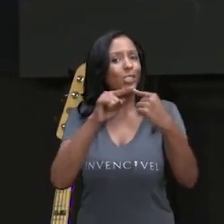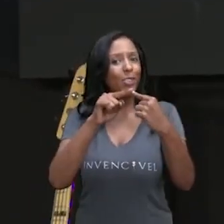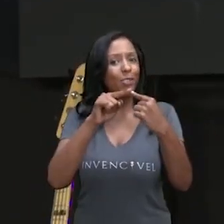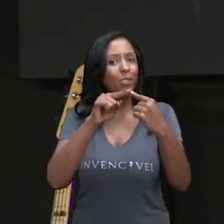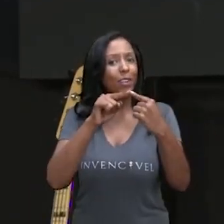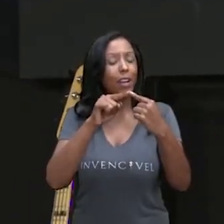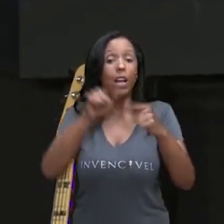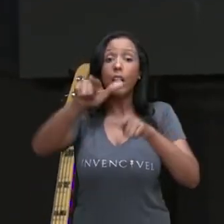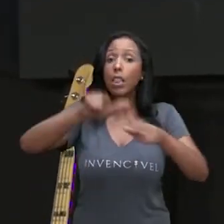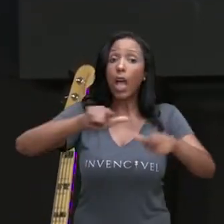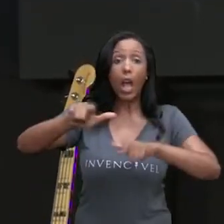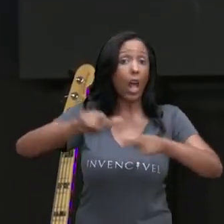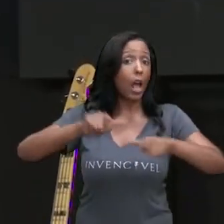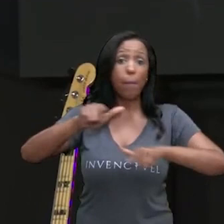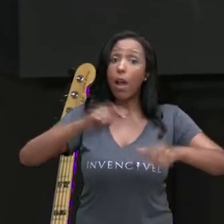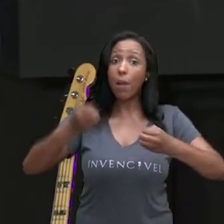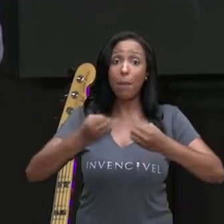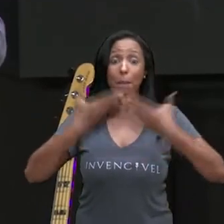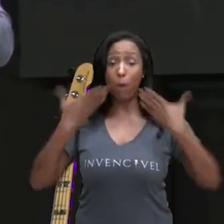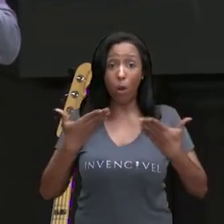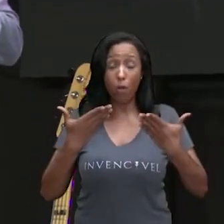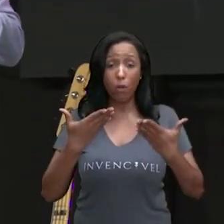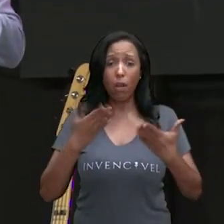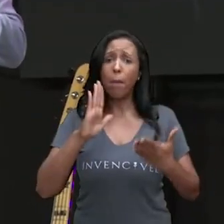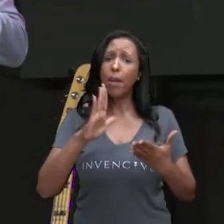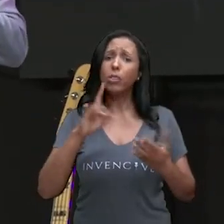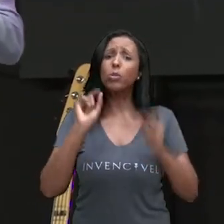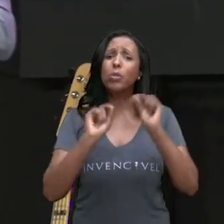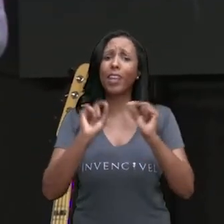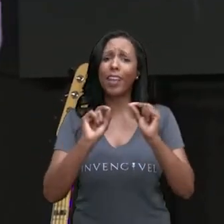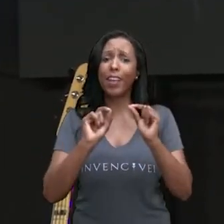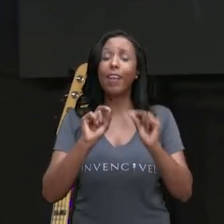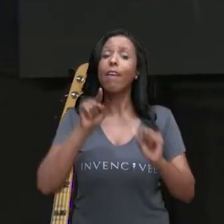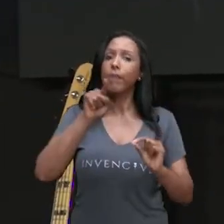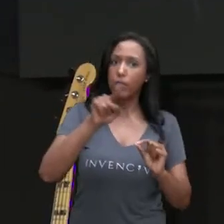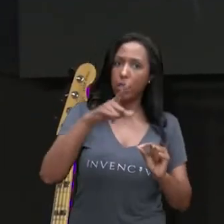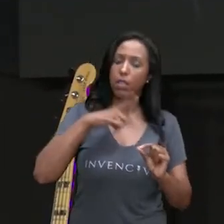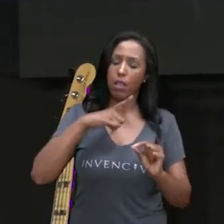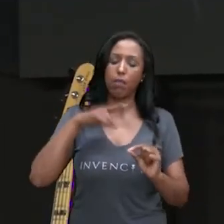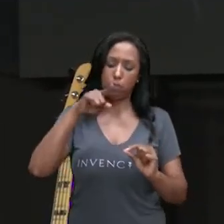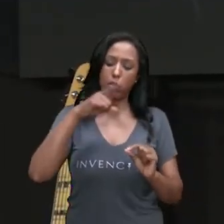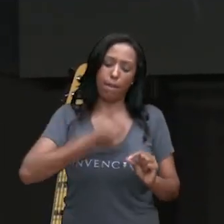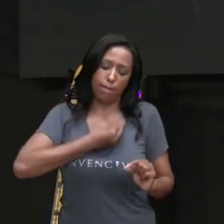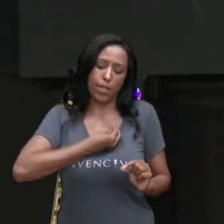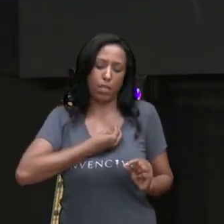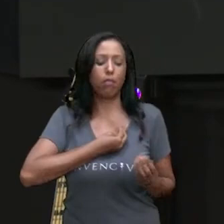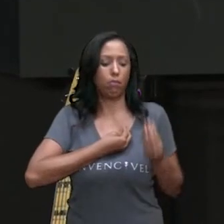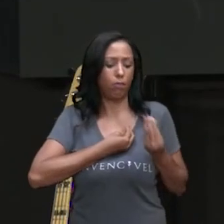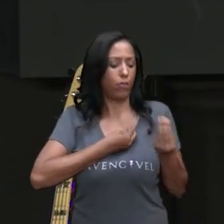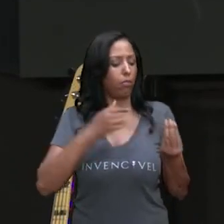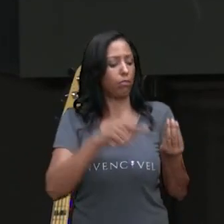Qual é o recheio? É que entre você e a boa obra que Deus planejou para você, você precisa de correção, de ensino,